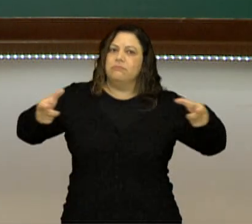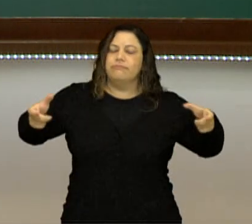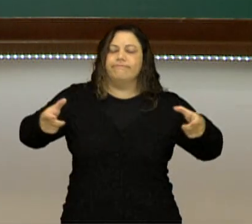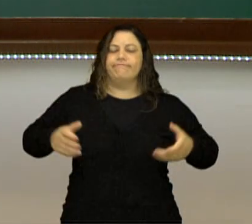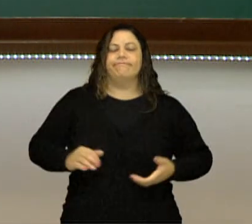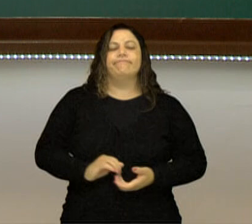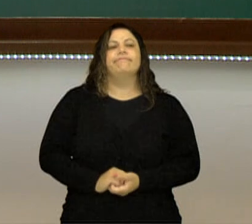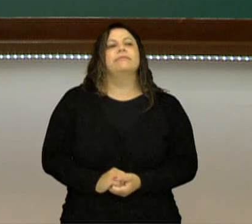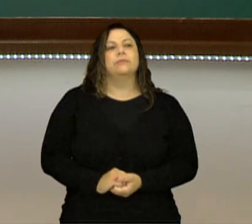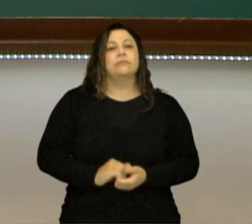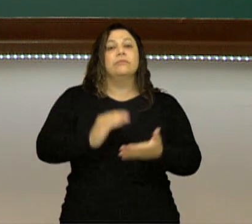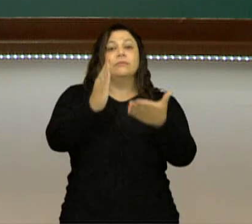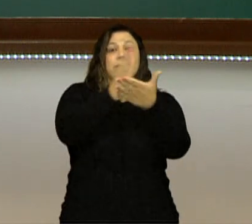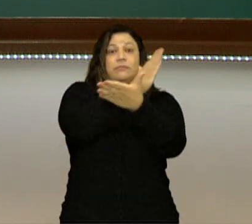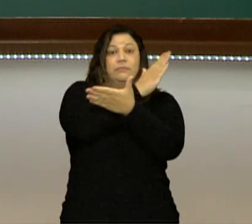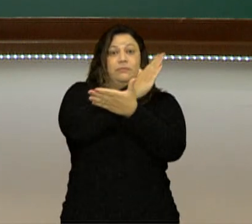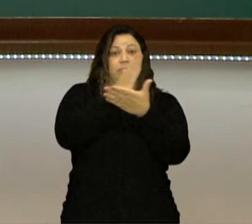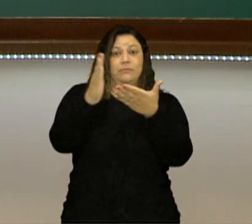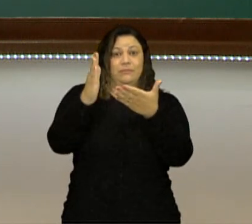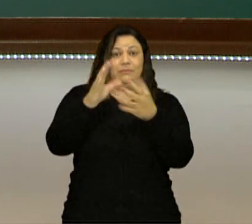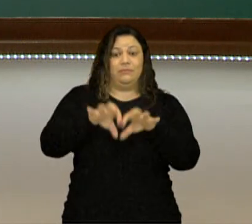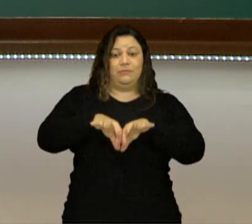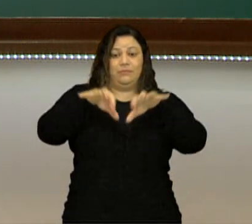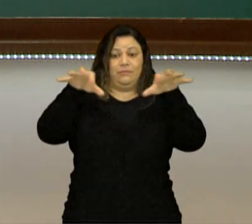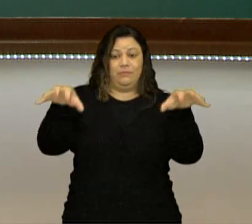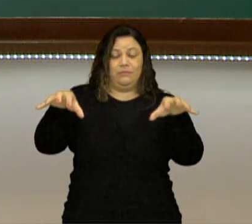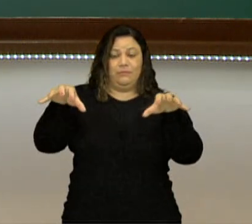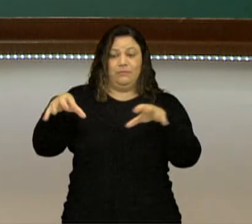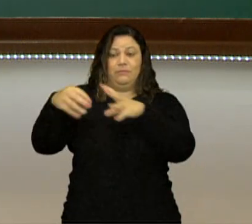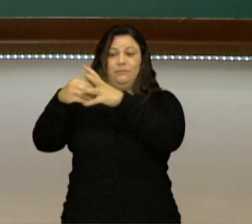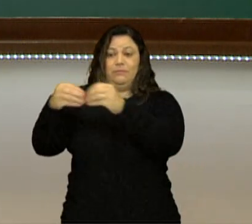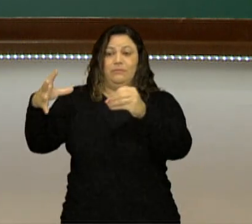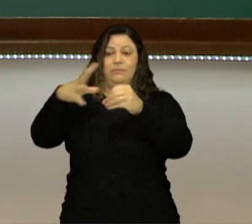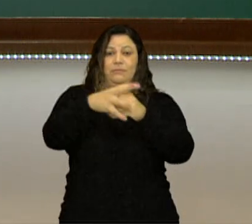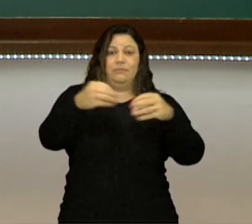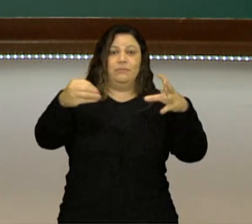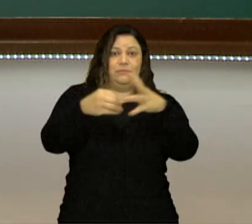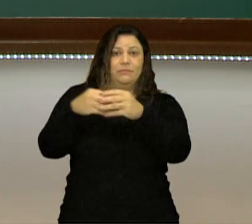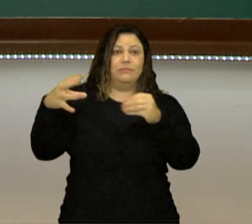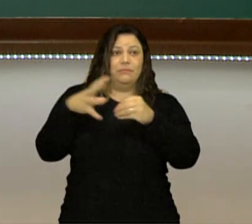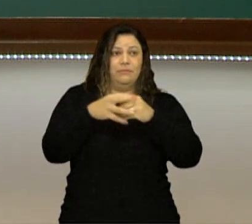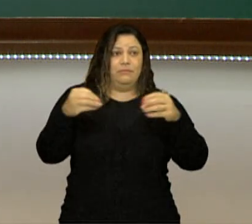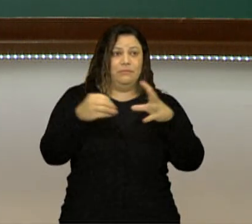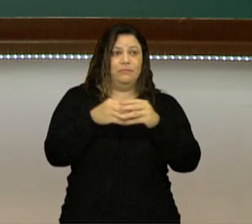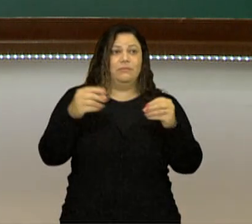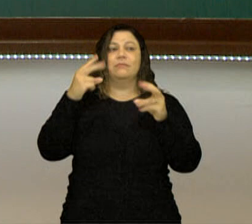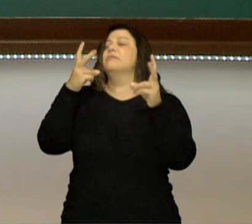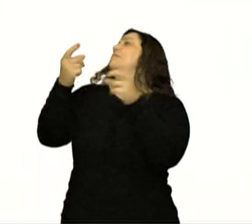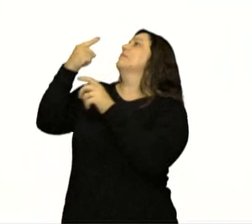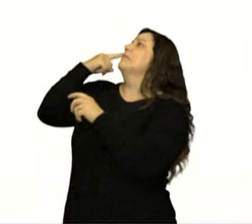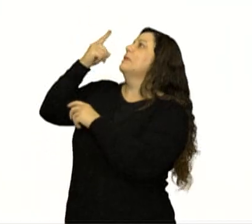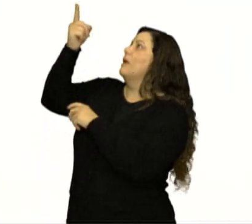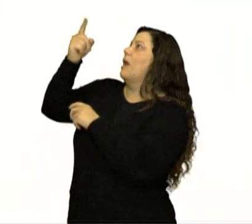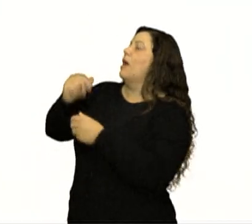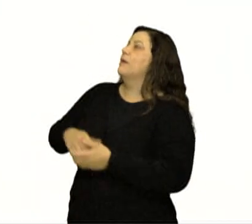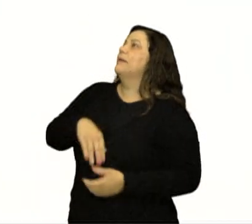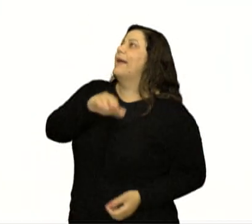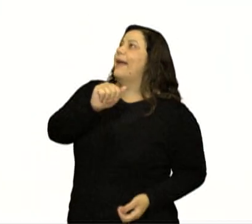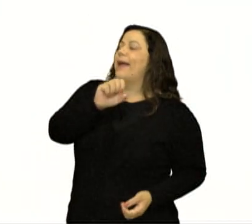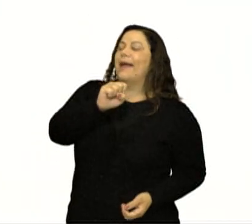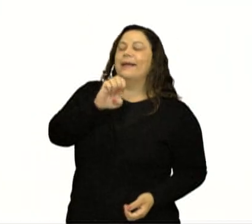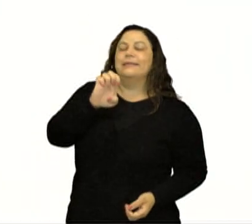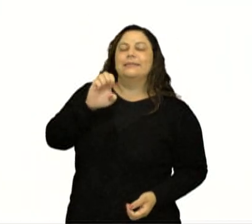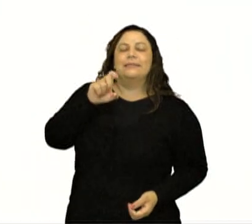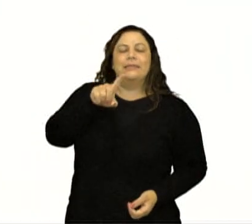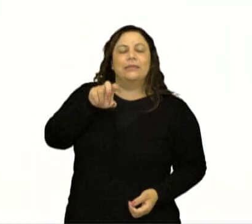Dividir para multiplicar. Então nós temos aqui algumas imagens em GIFzinho mostrando a reprodução. Aqui é uma reprodução assexuada. O